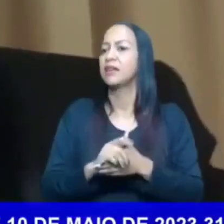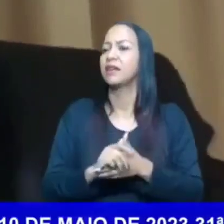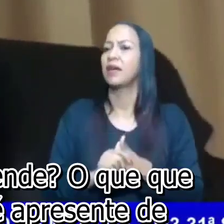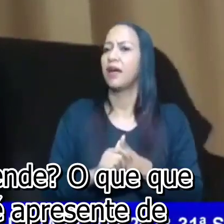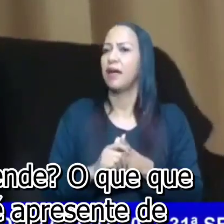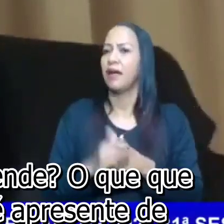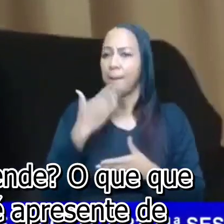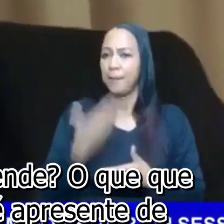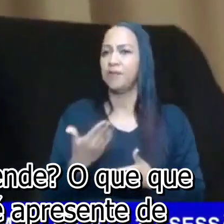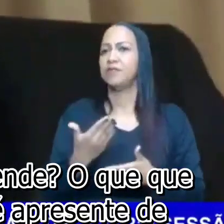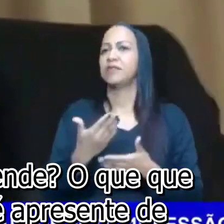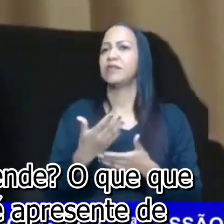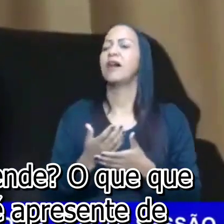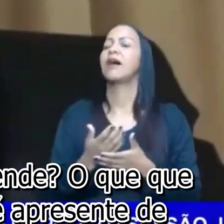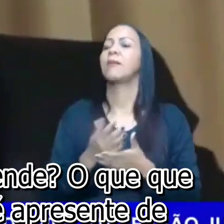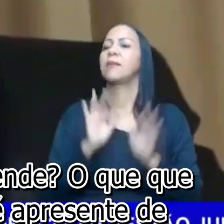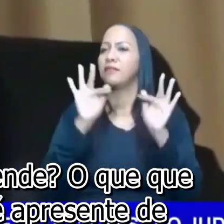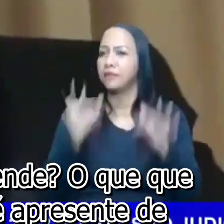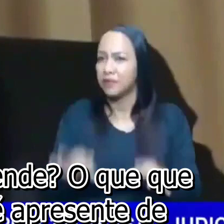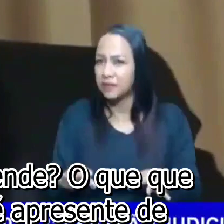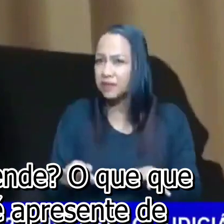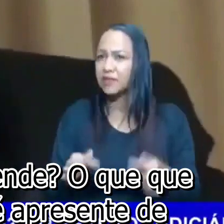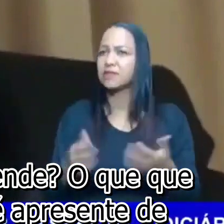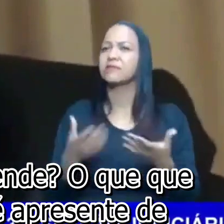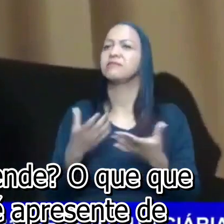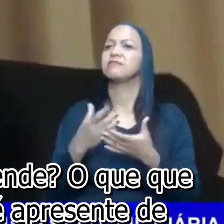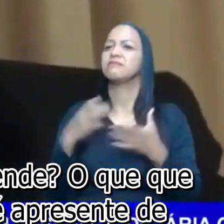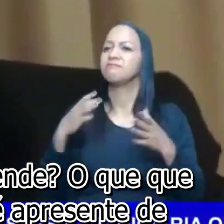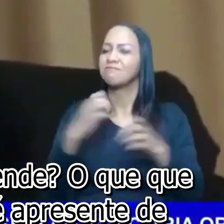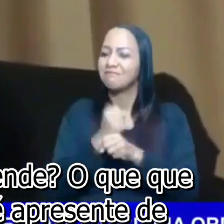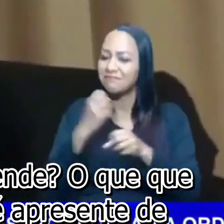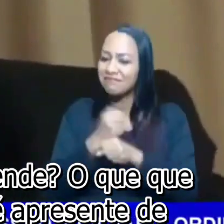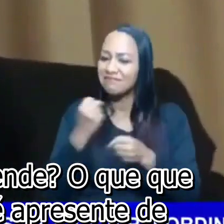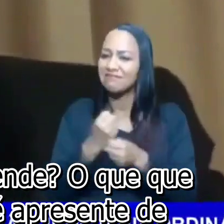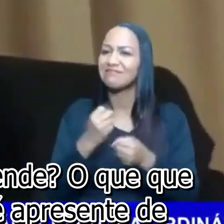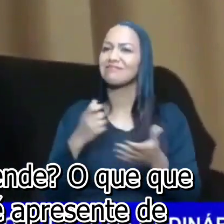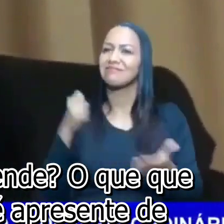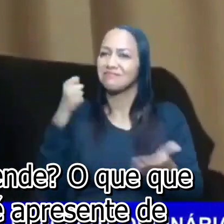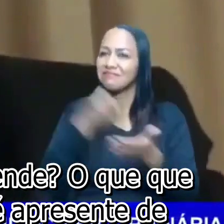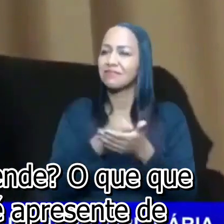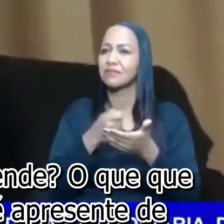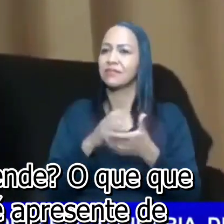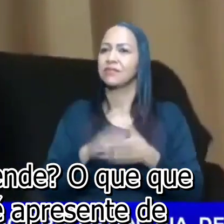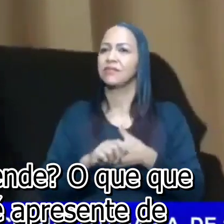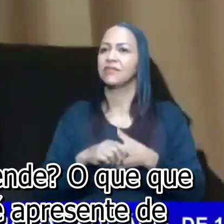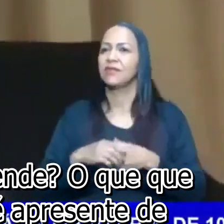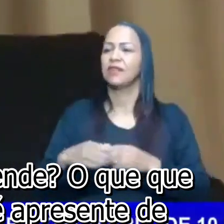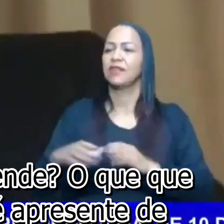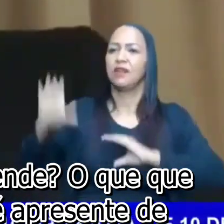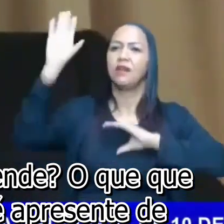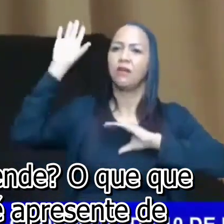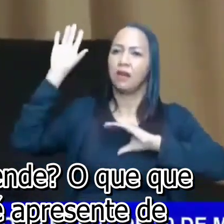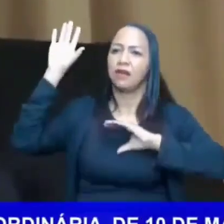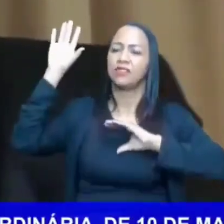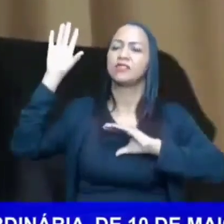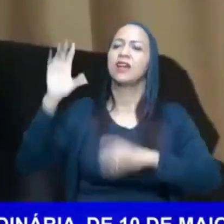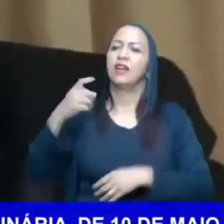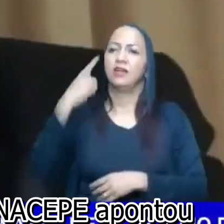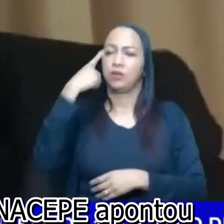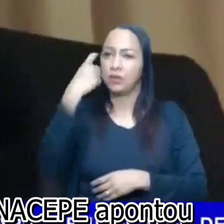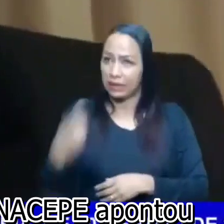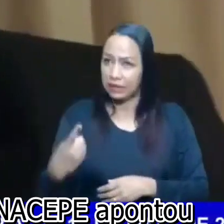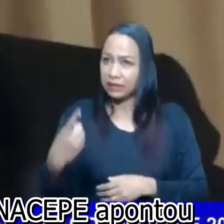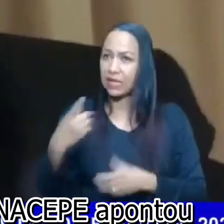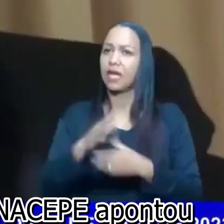desvios. Mas, para fim de prestação de conta, o que é que se pretende? O que é que se pretende é que o candidato ou interessado ele apresente